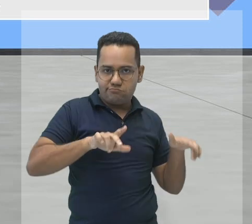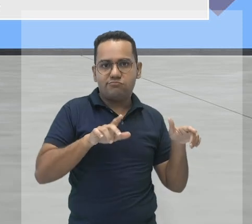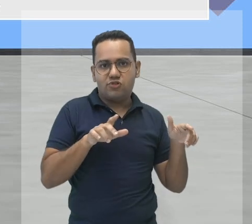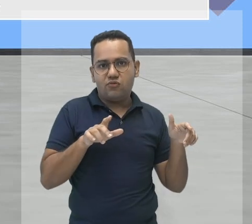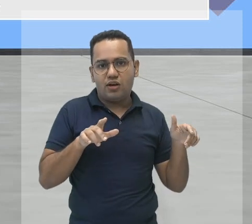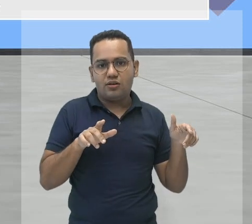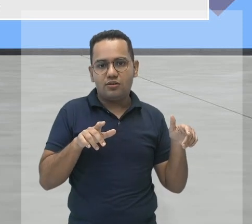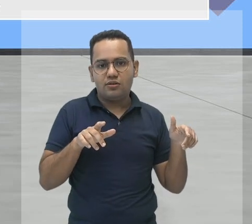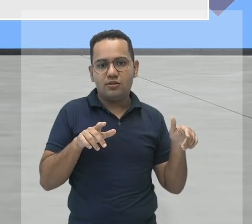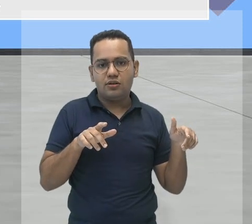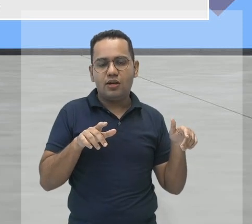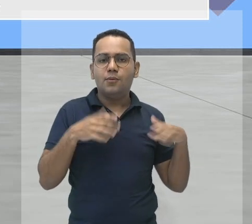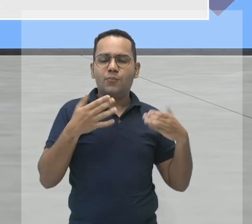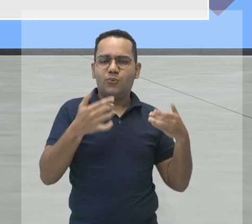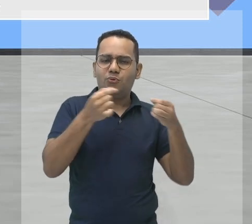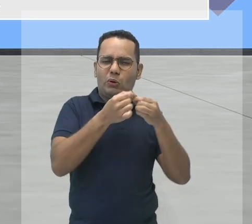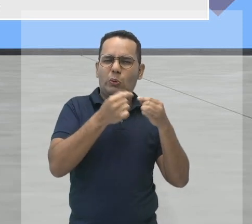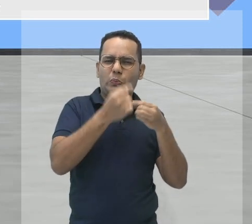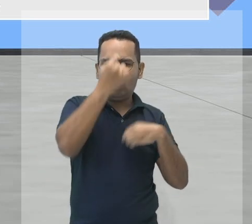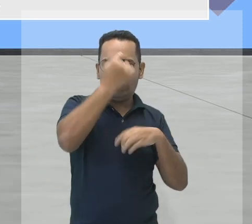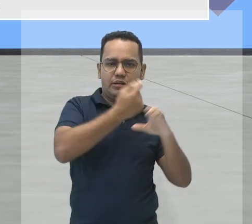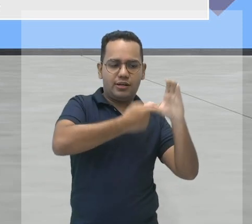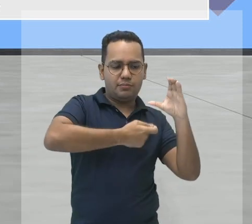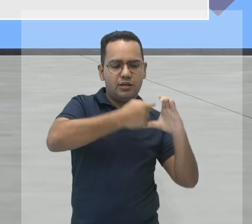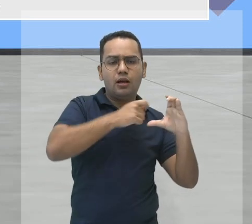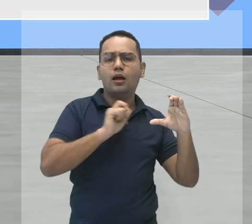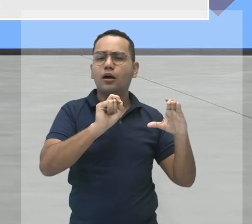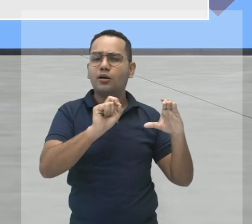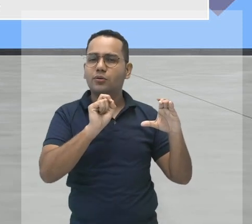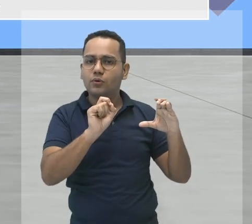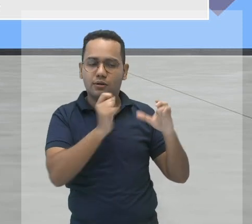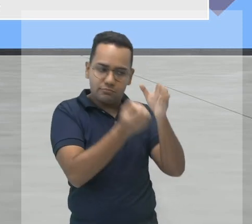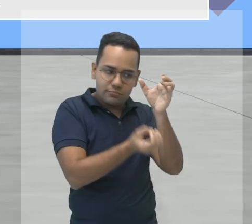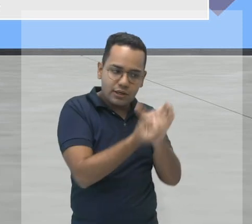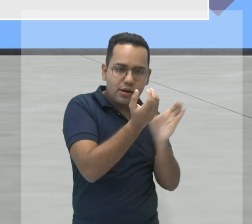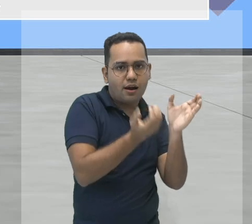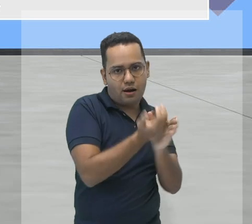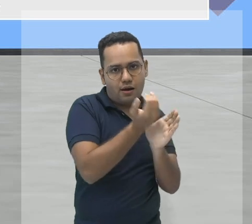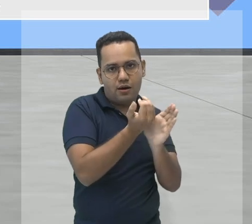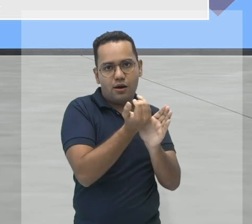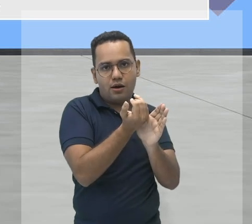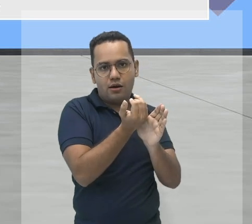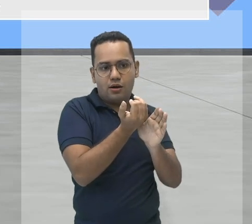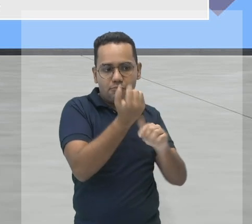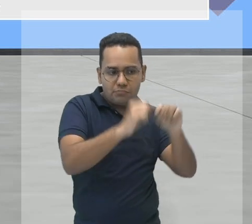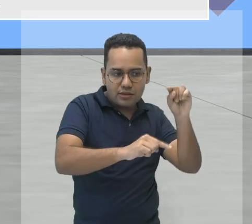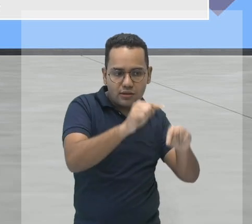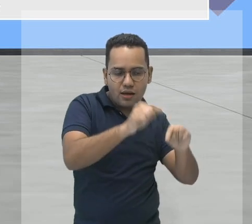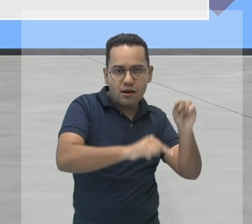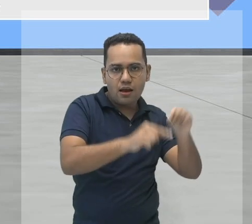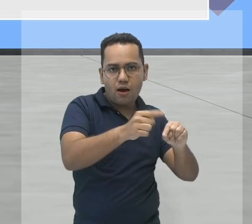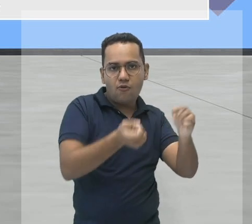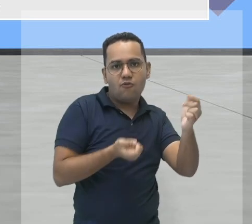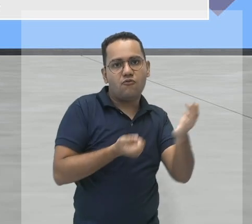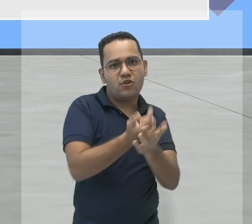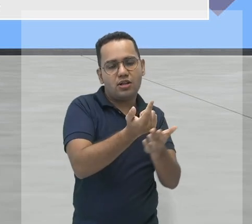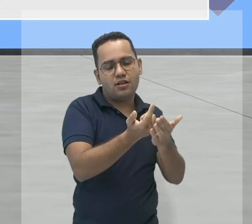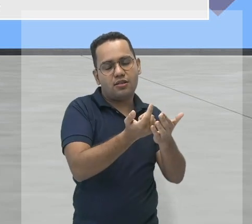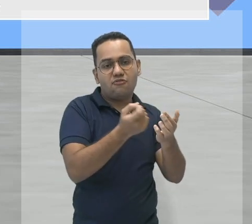o ciclo do modo de produção capitalista, que é produzir, estimular o consumo e continuar com esse ciclo,